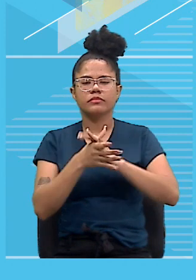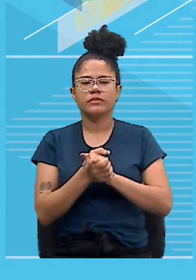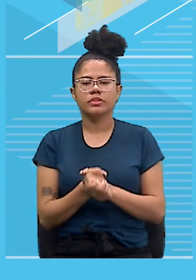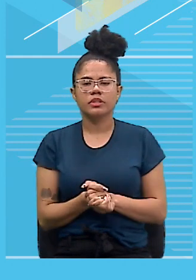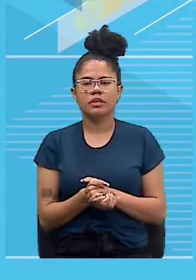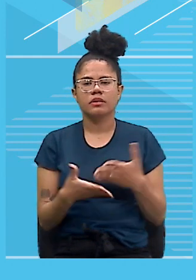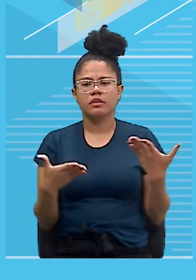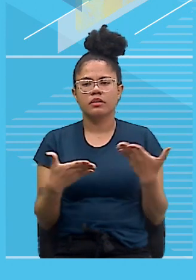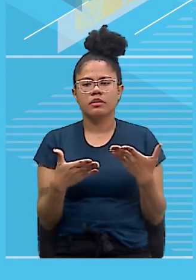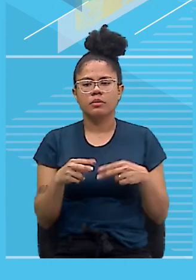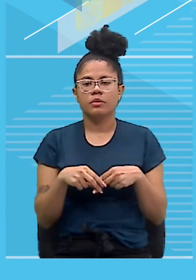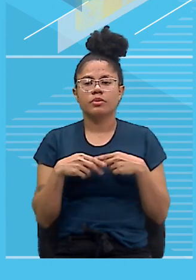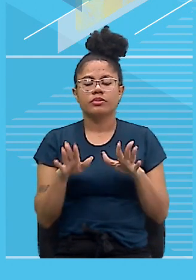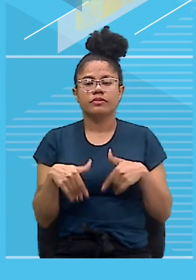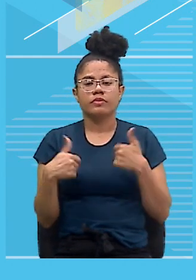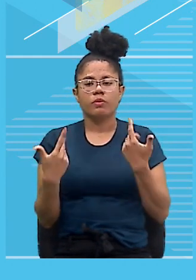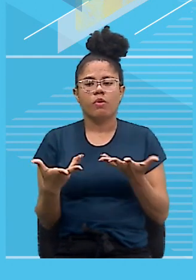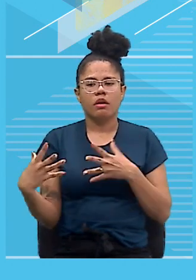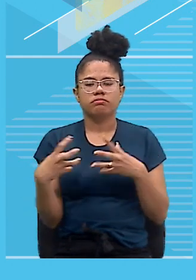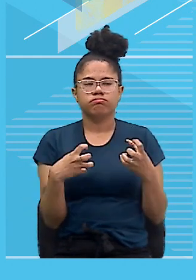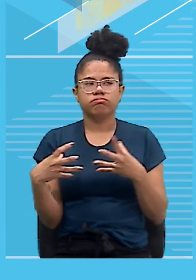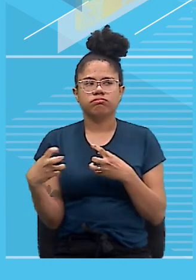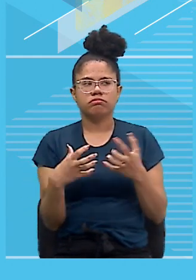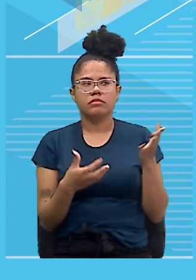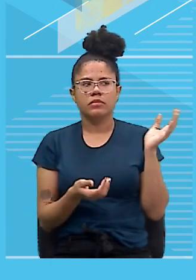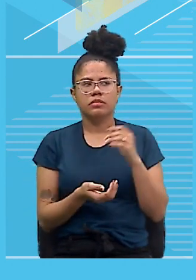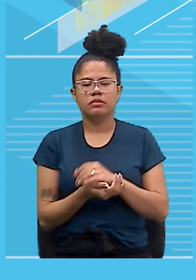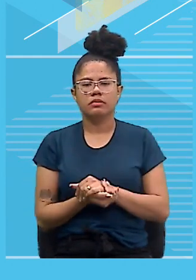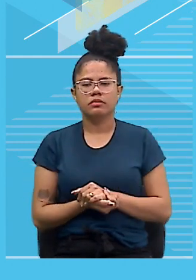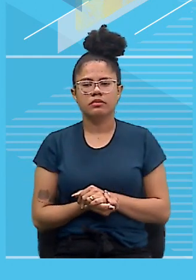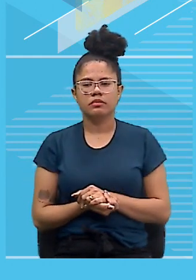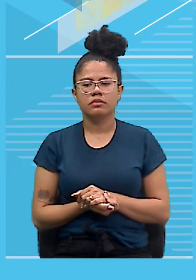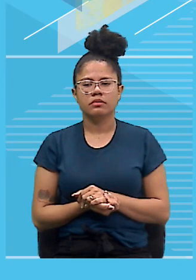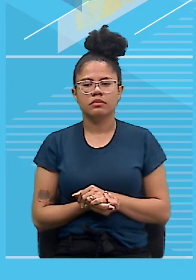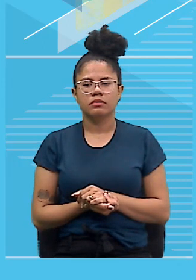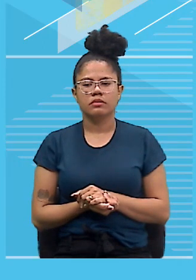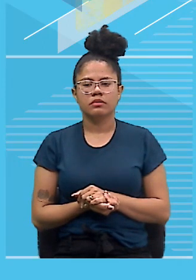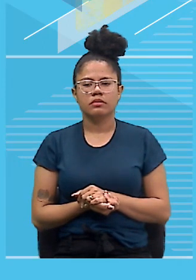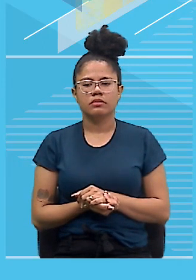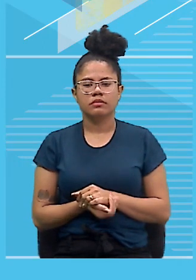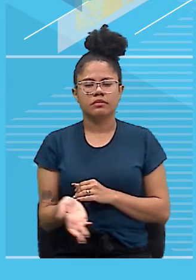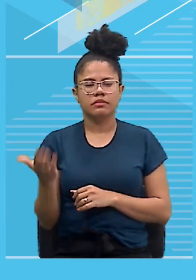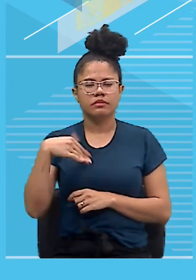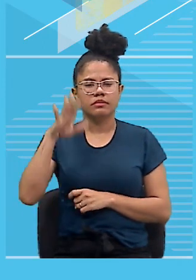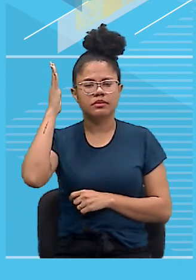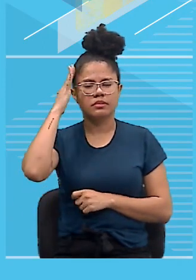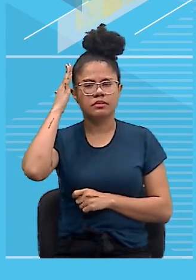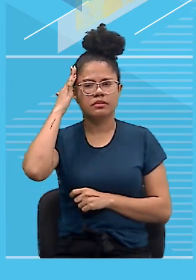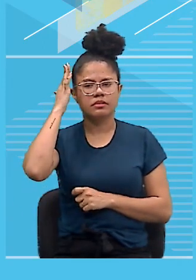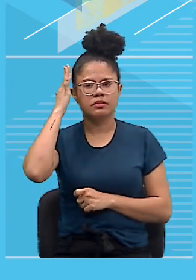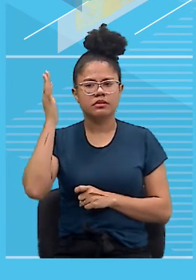adivinha o motivo do conflito aqui galera vamos entender